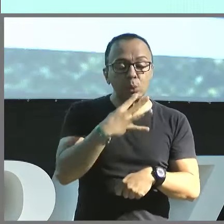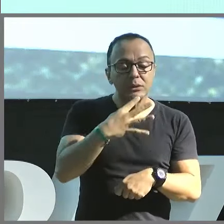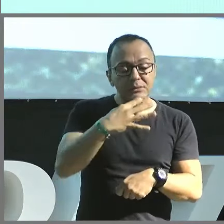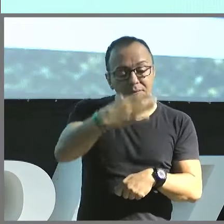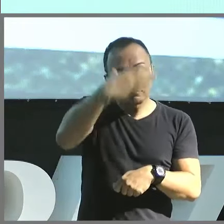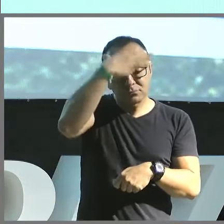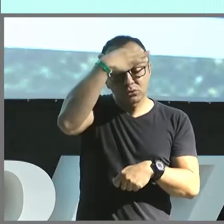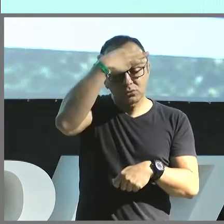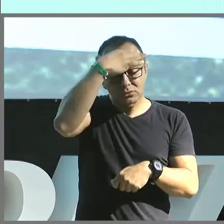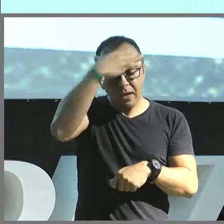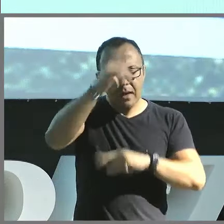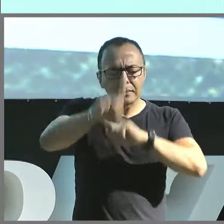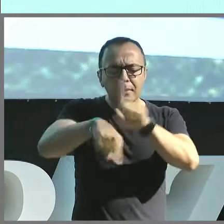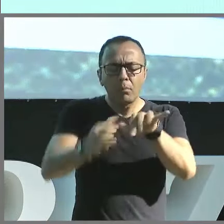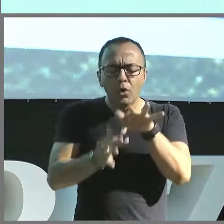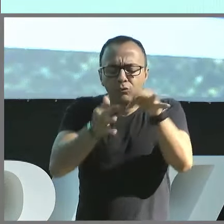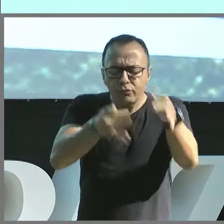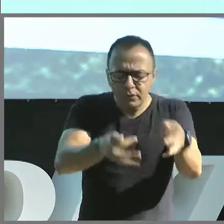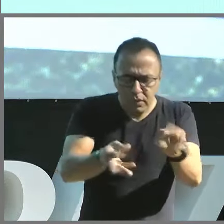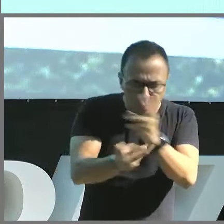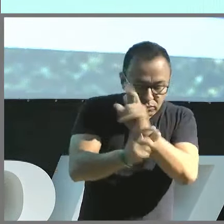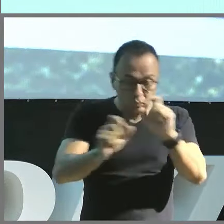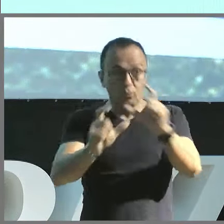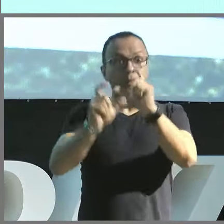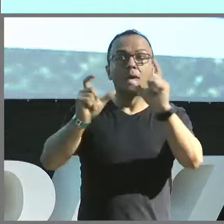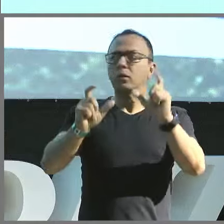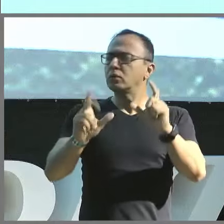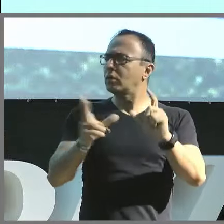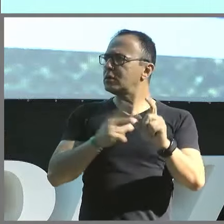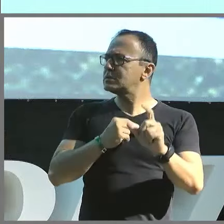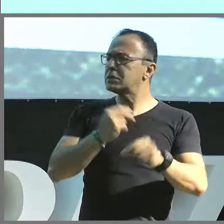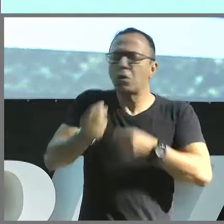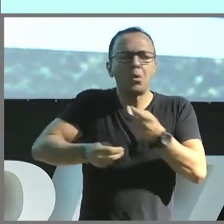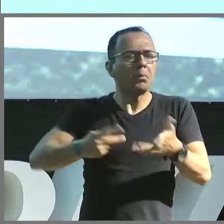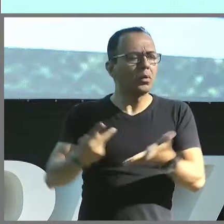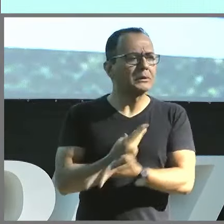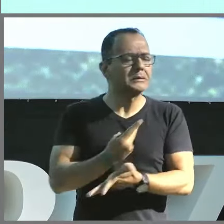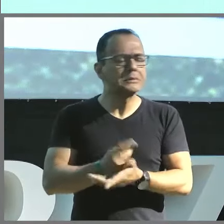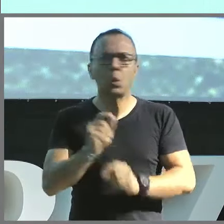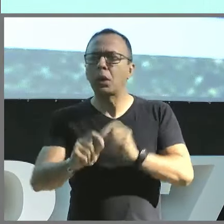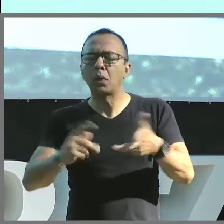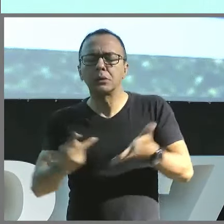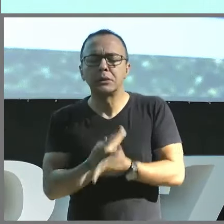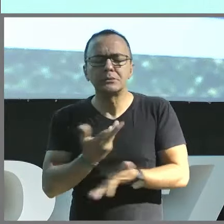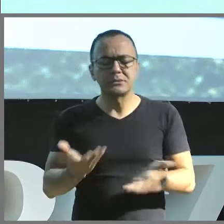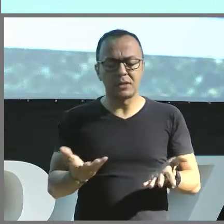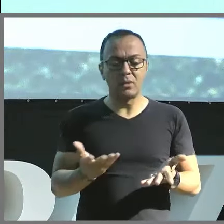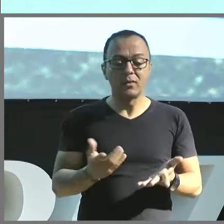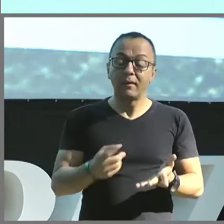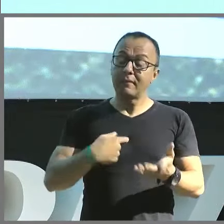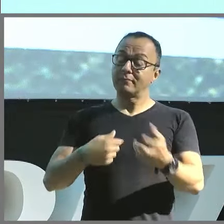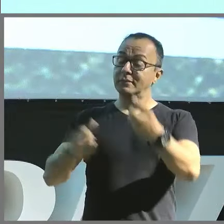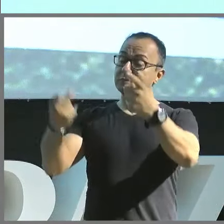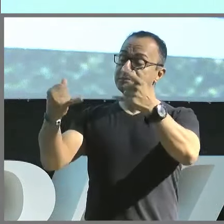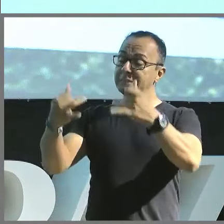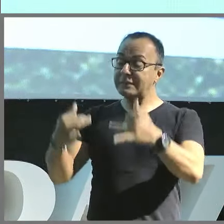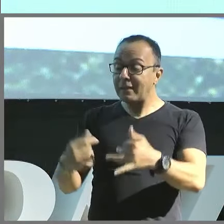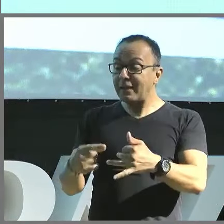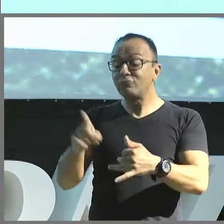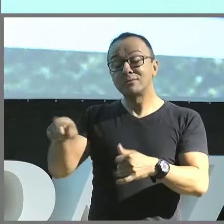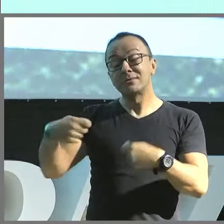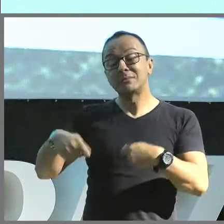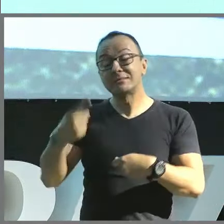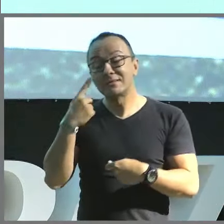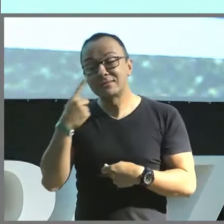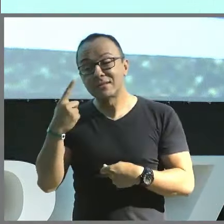incrível, eu não estava pensando em nada disso, como é que isso aconteceu? Eu digo, pois é, Isso veio como coroamento para que você